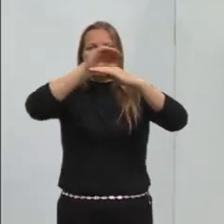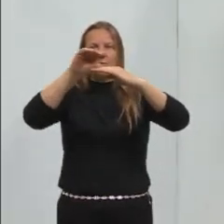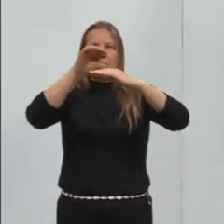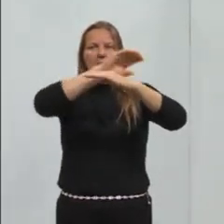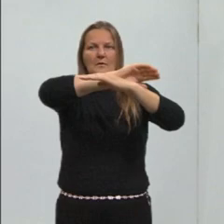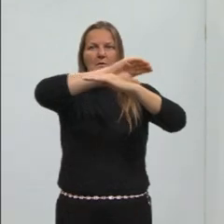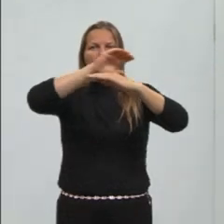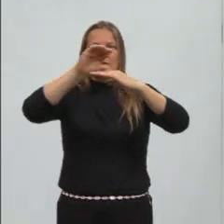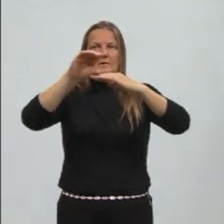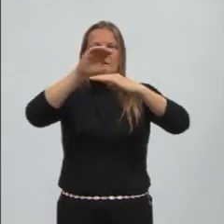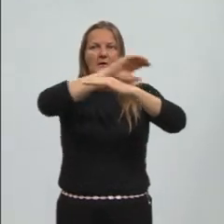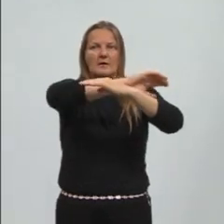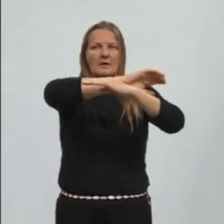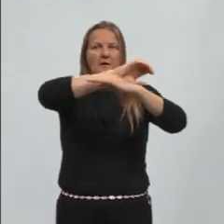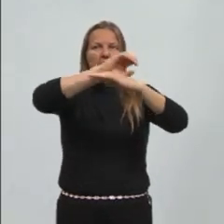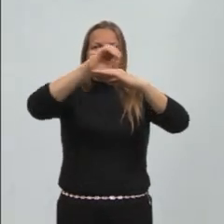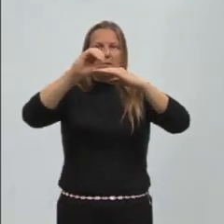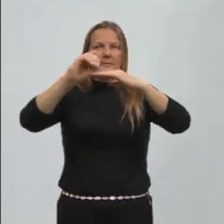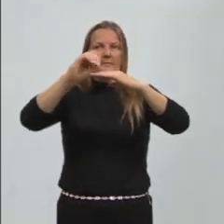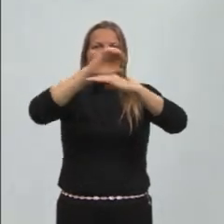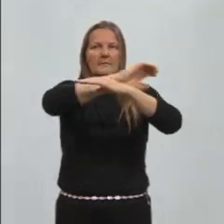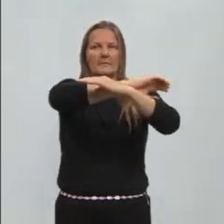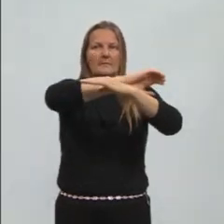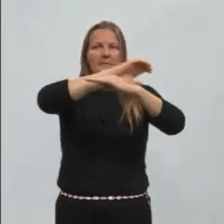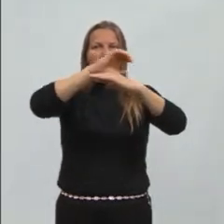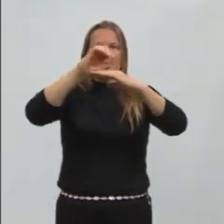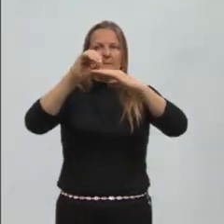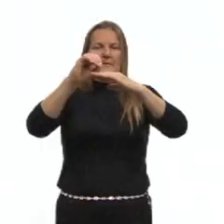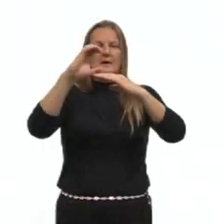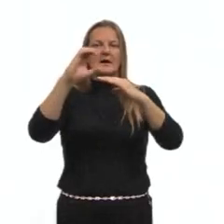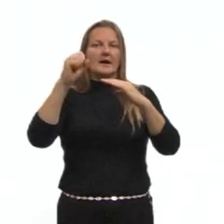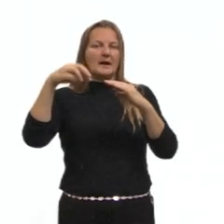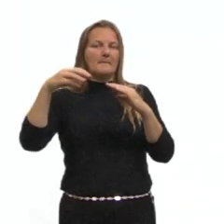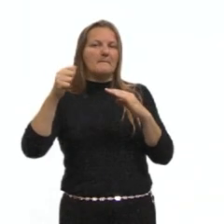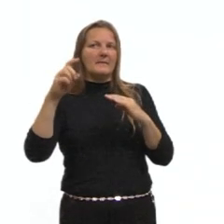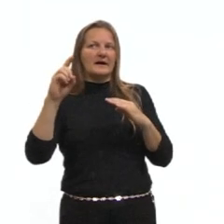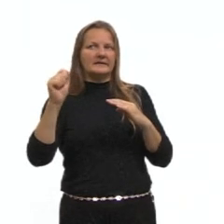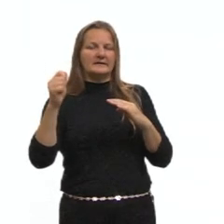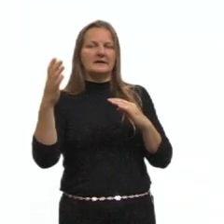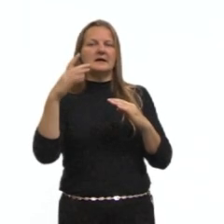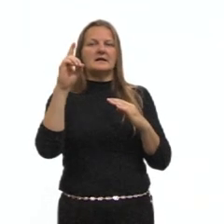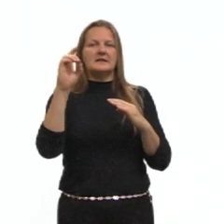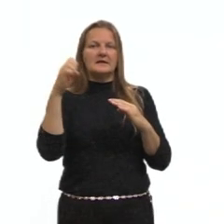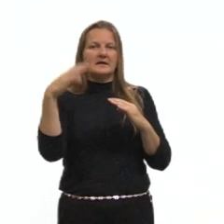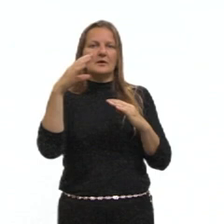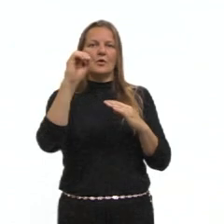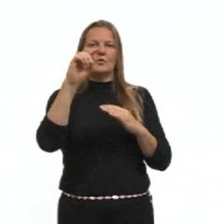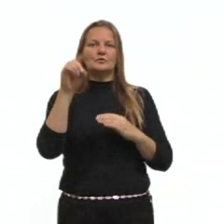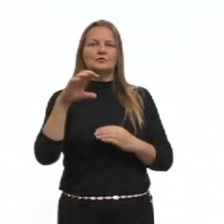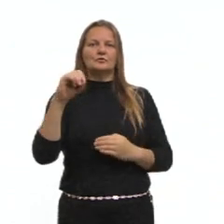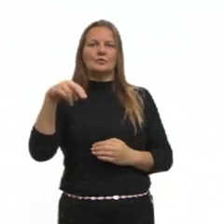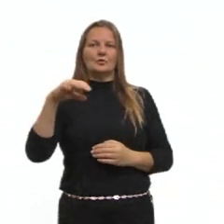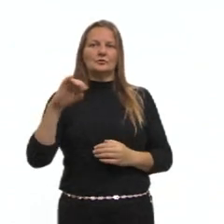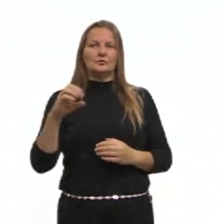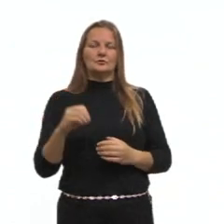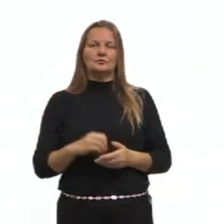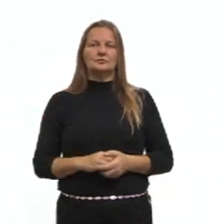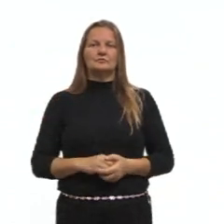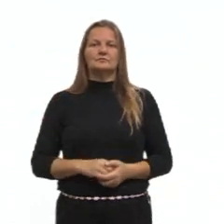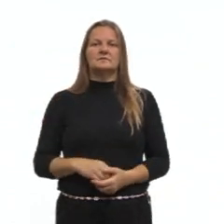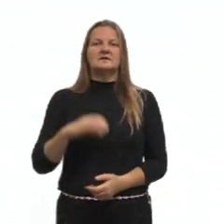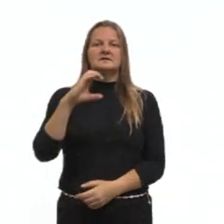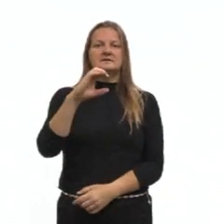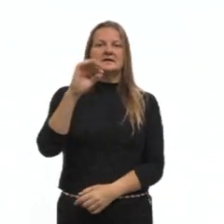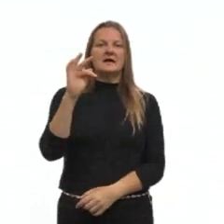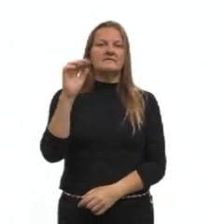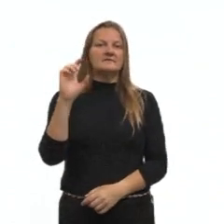a gente está evitando muito das emissões que prejuízo na camada já fiz uma aula sobre com esse tópico em função do CFC né que são